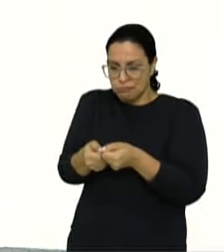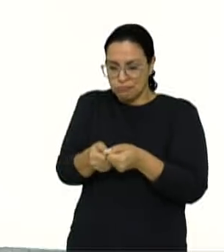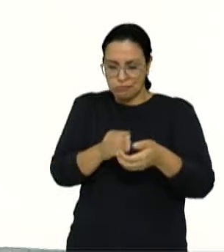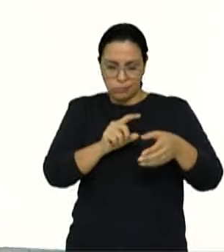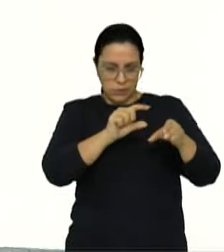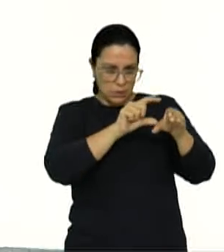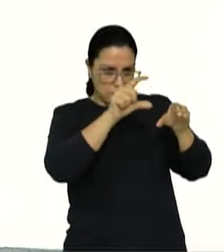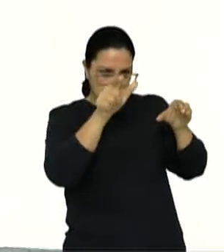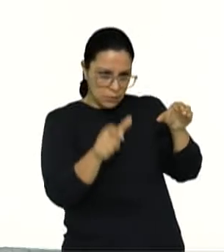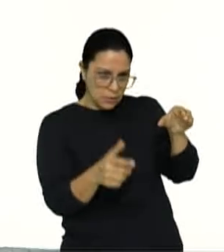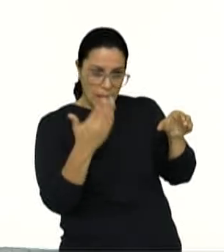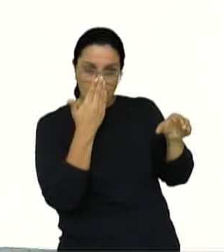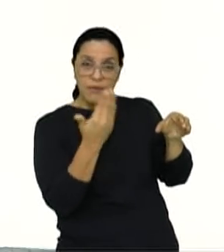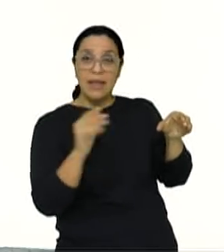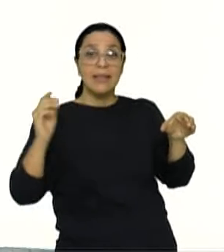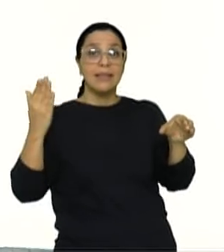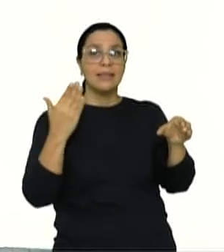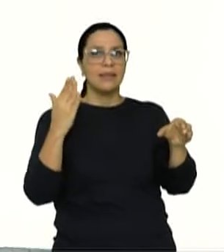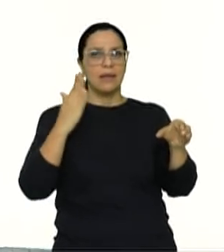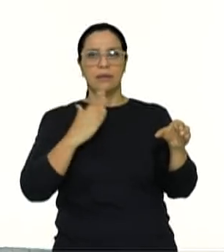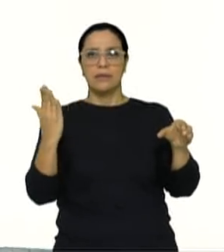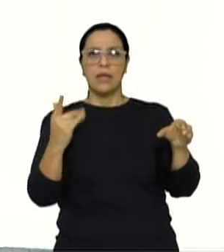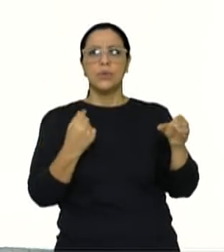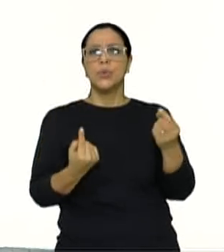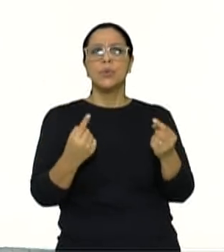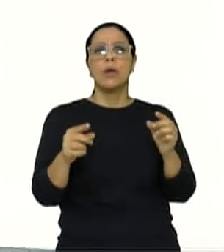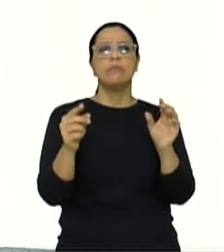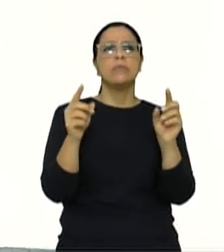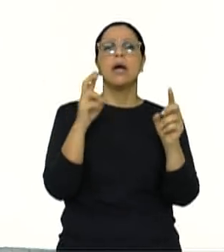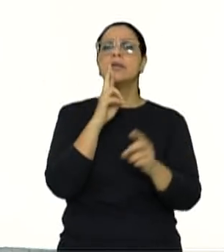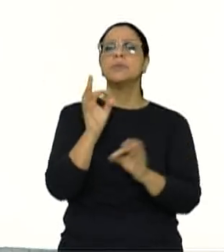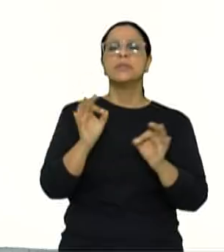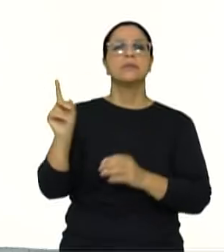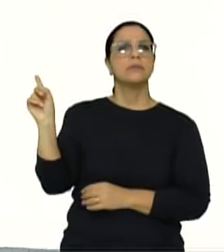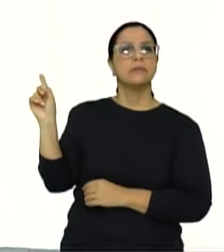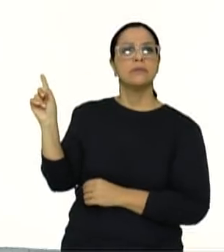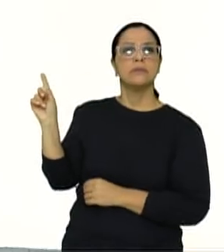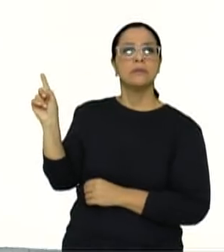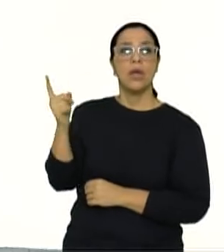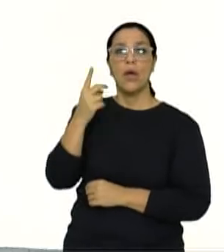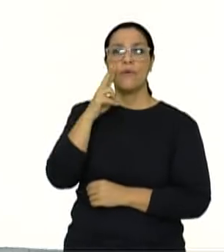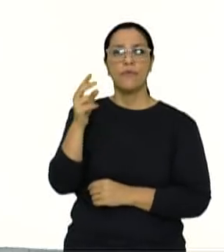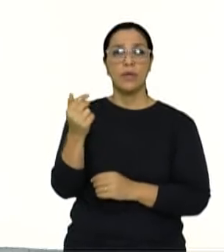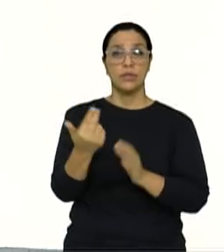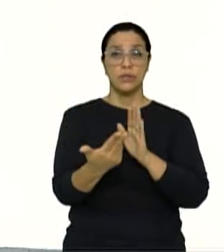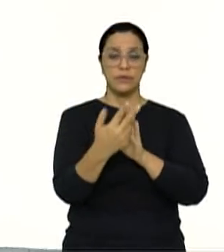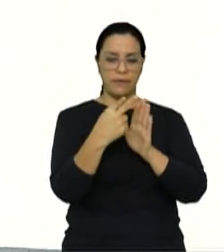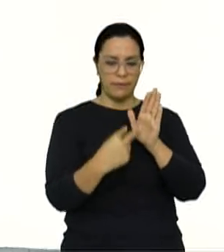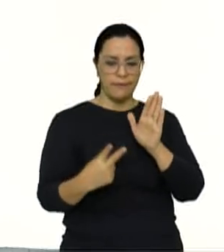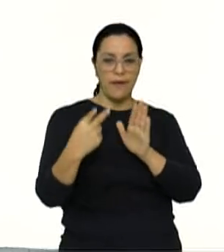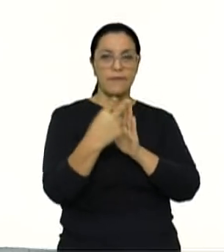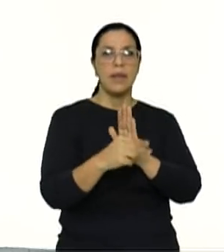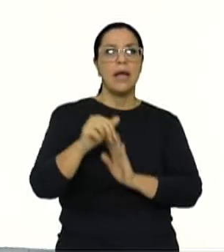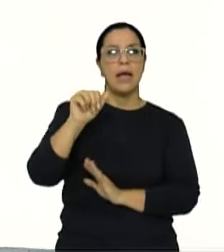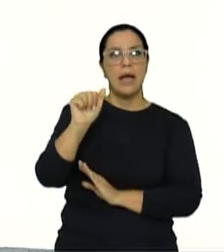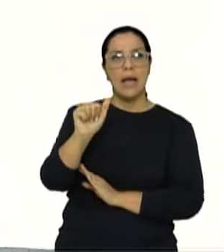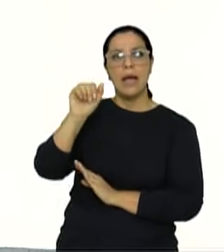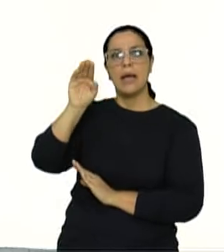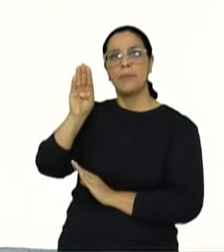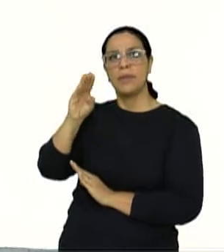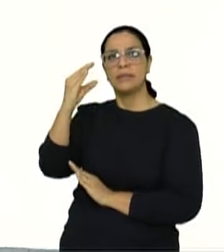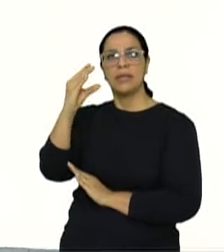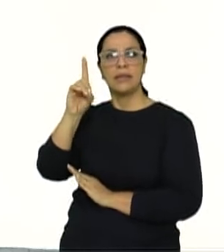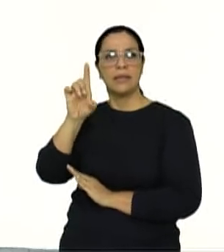qual é a vista lateral dela e qual se encaixa nessas alternativas, tá? Então, eu vou deixar nessa tela para vocês. Imagina essa